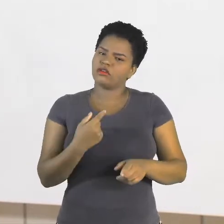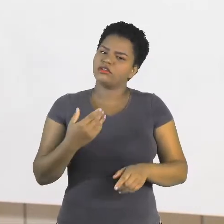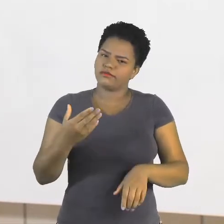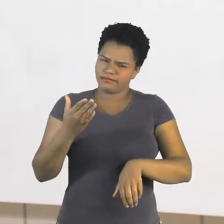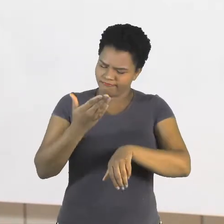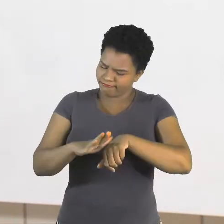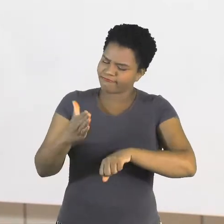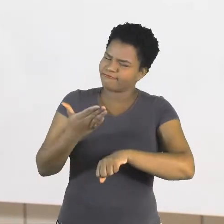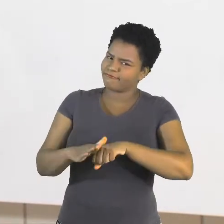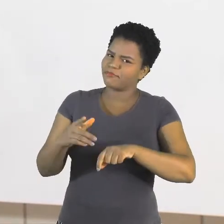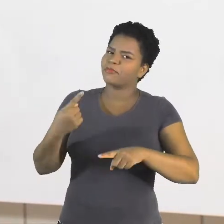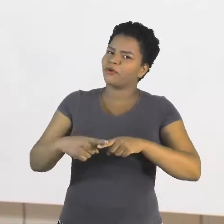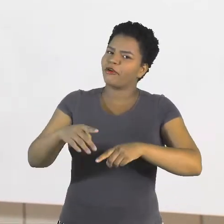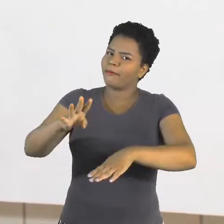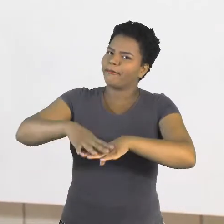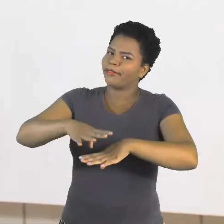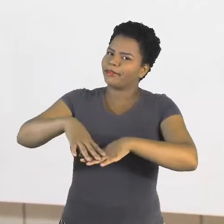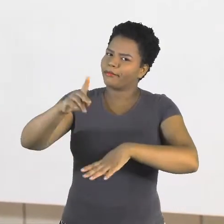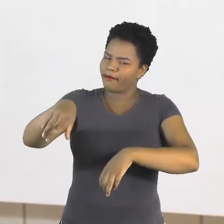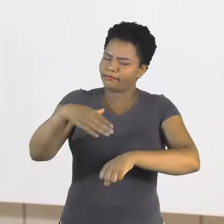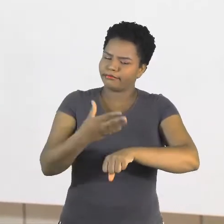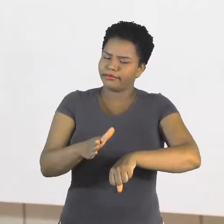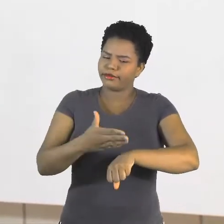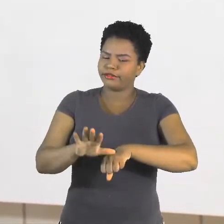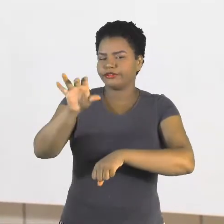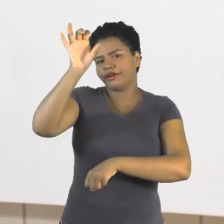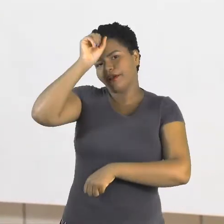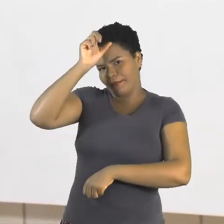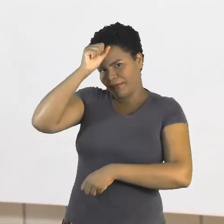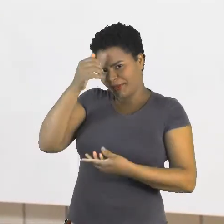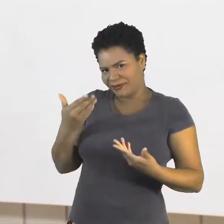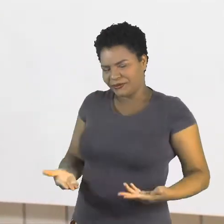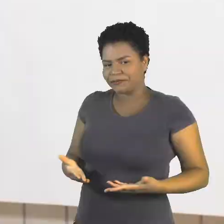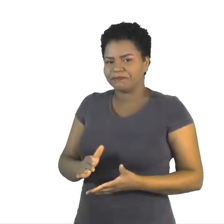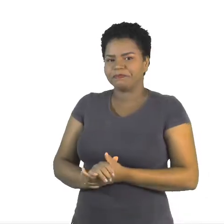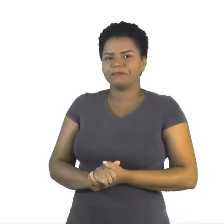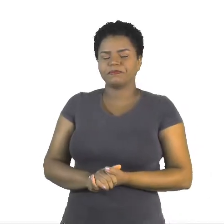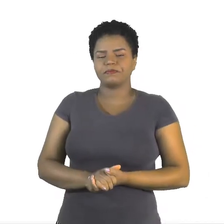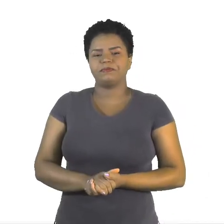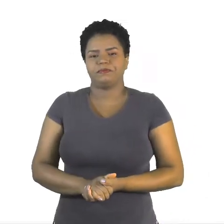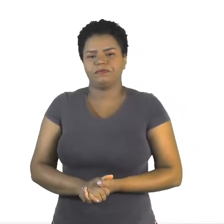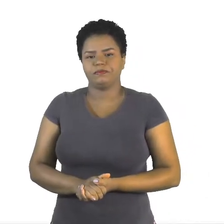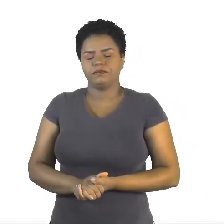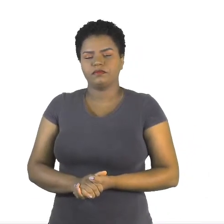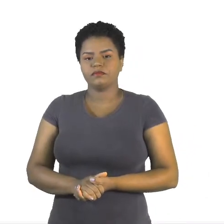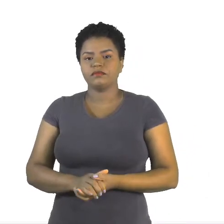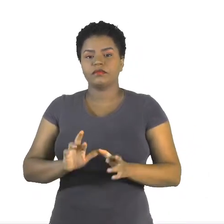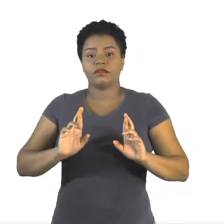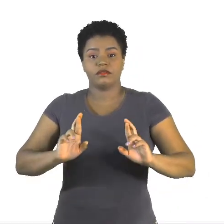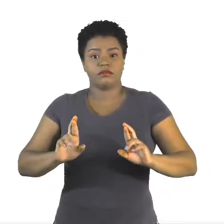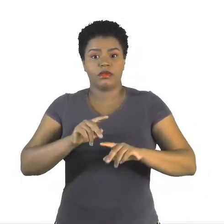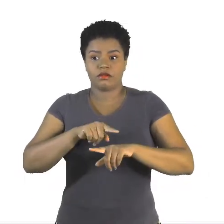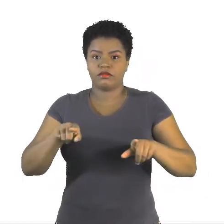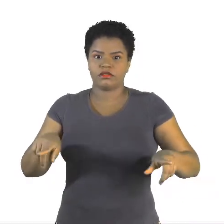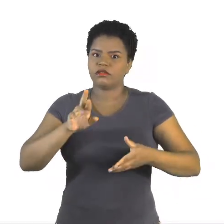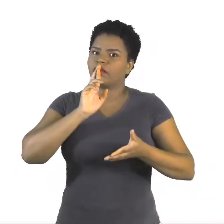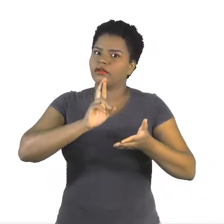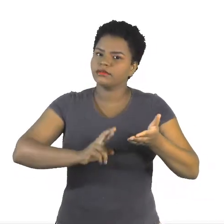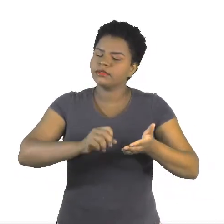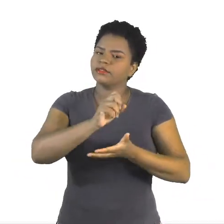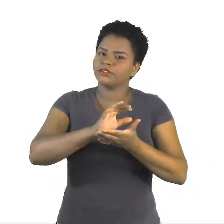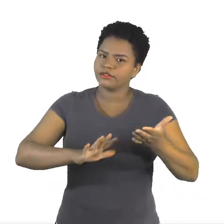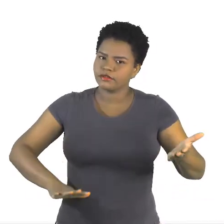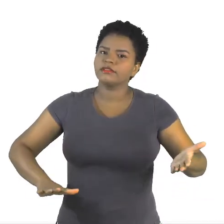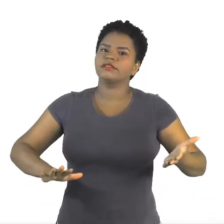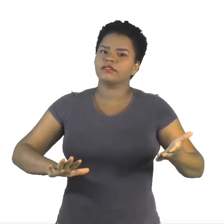porque matemática é praticando que se aprende, tá bom? Então veja, inclusive eu espero que vocês estejam resolvendo as atividades